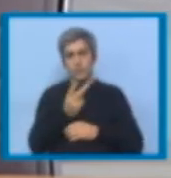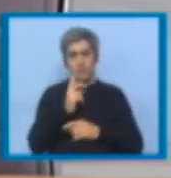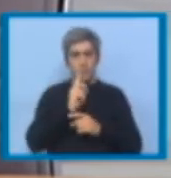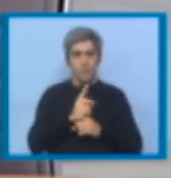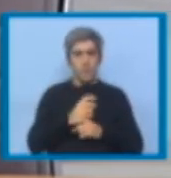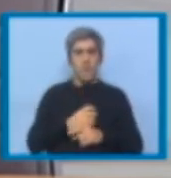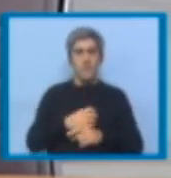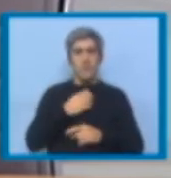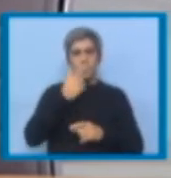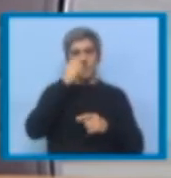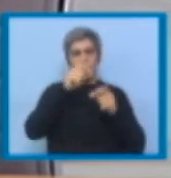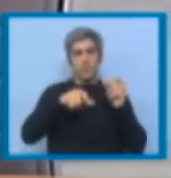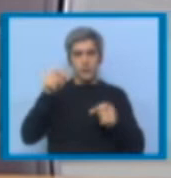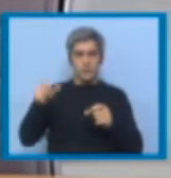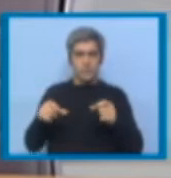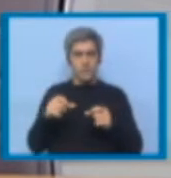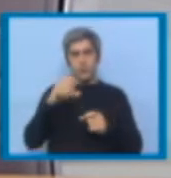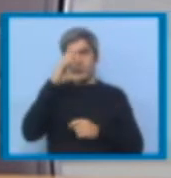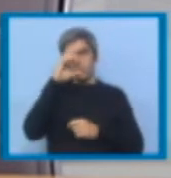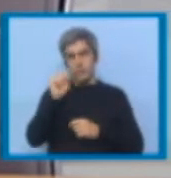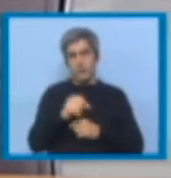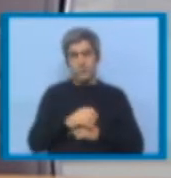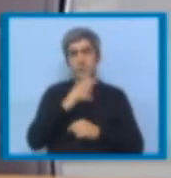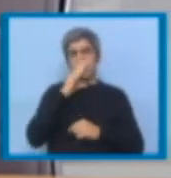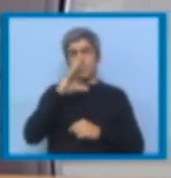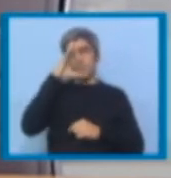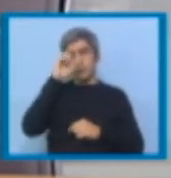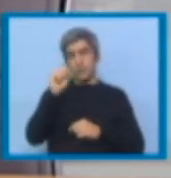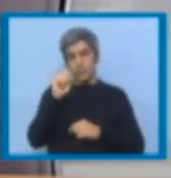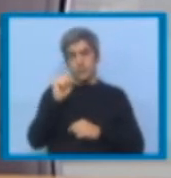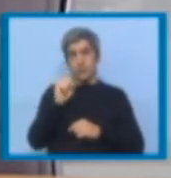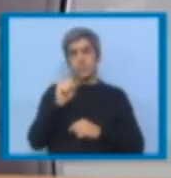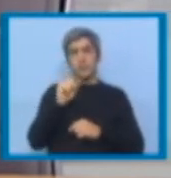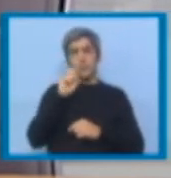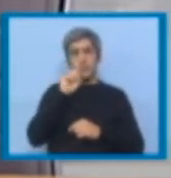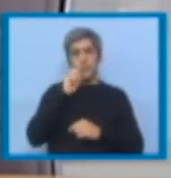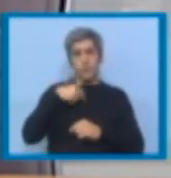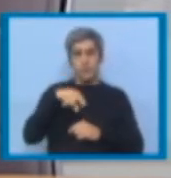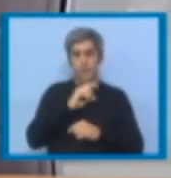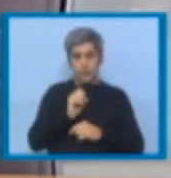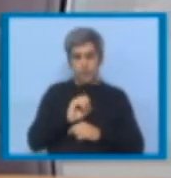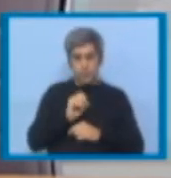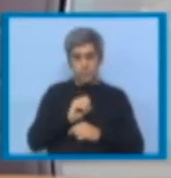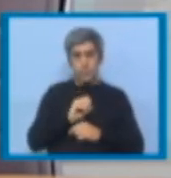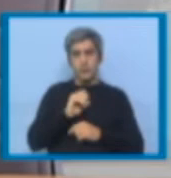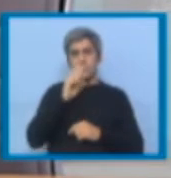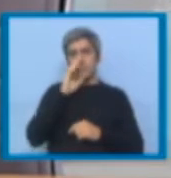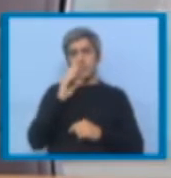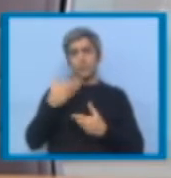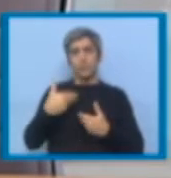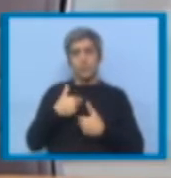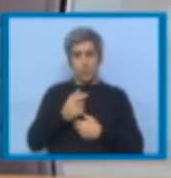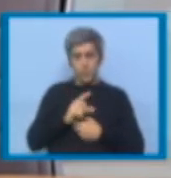a confiança dos cidadãos no Estado. Se o Estado não nos protege, se o Estado não nos